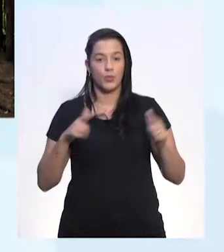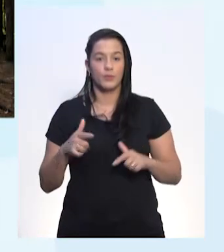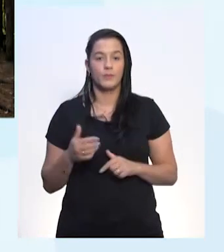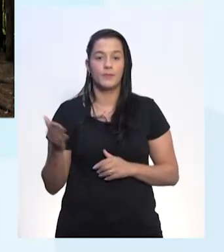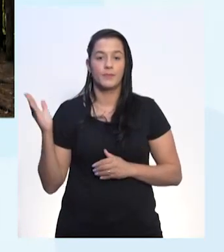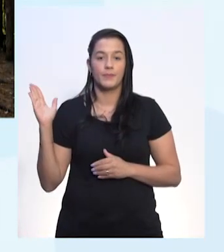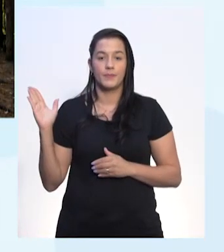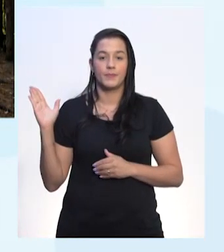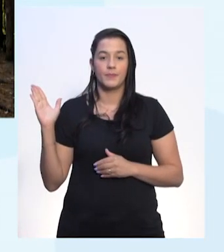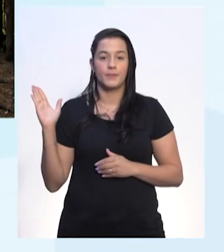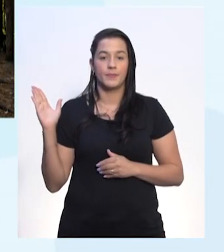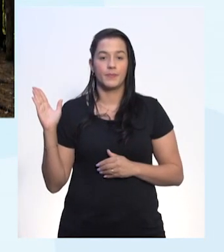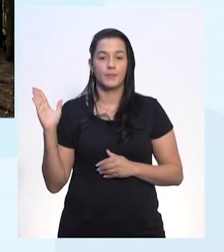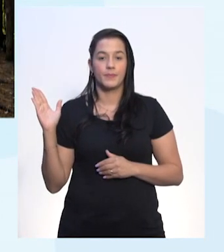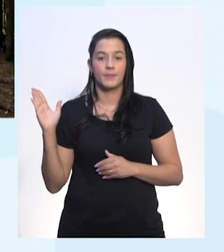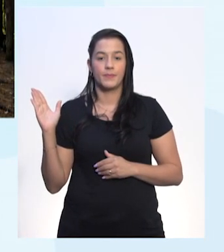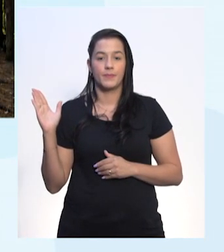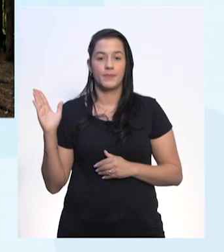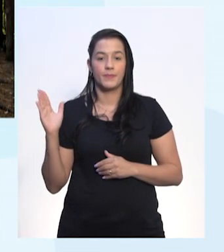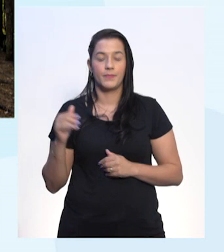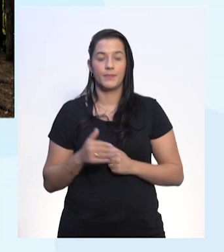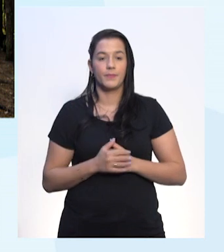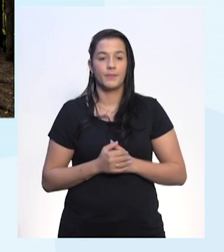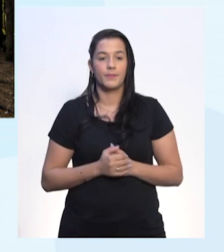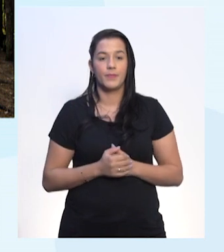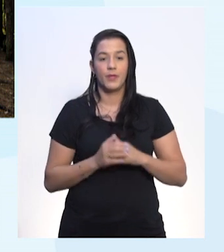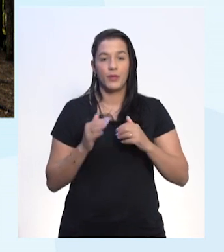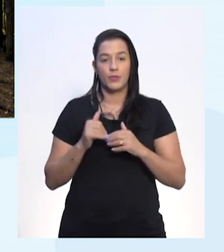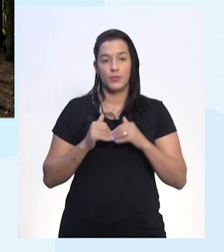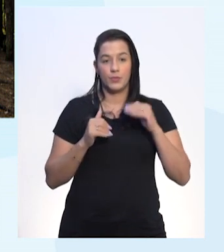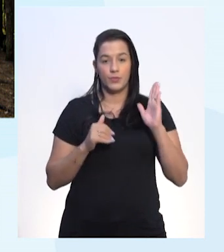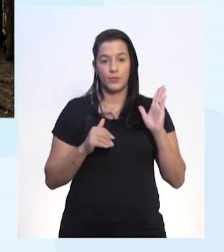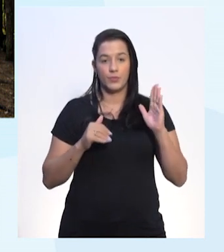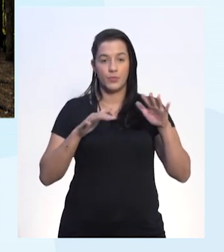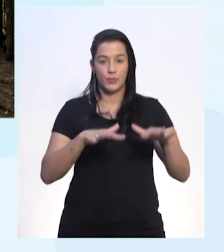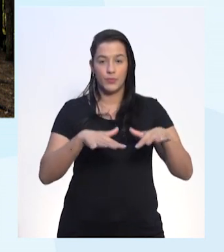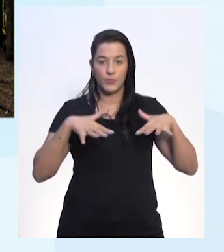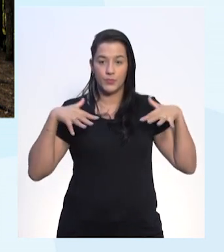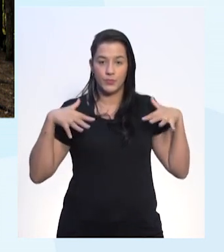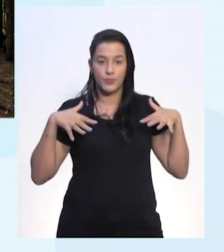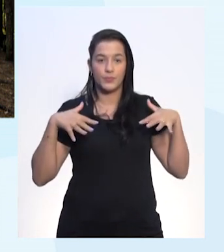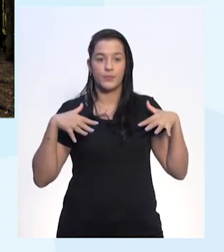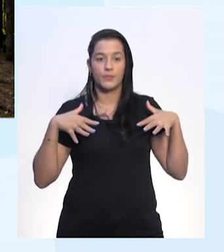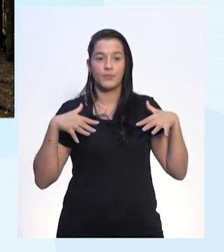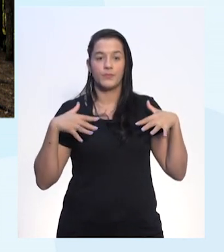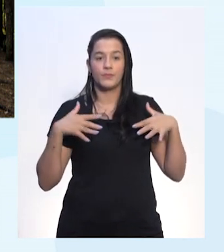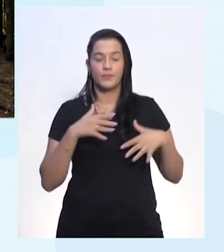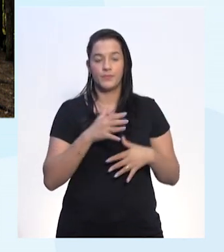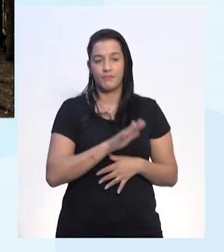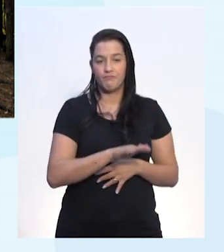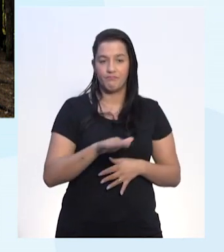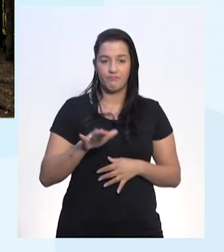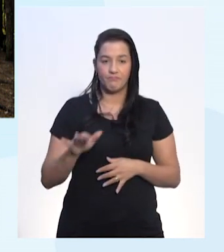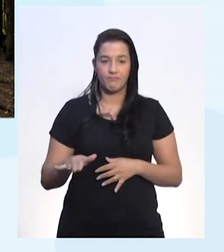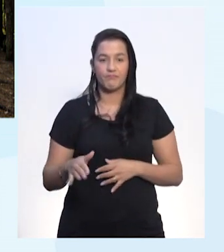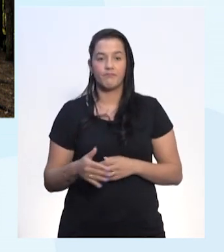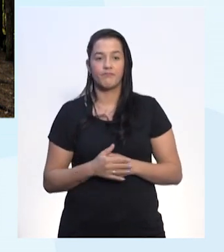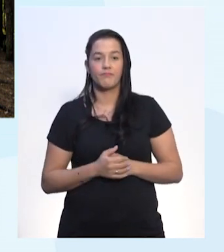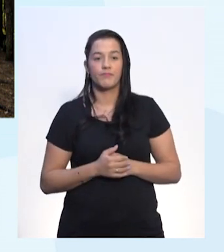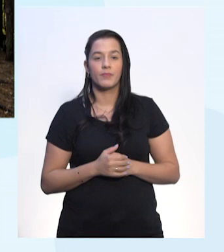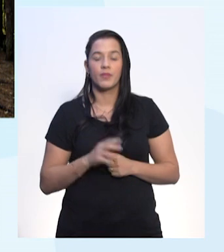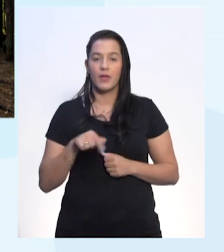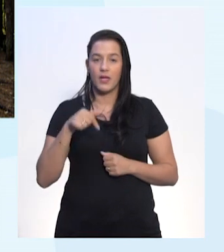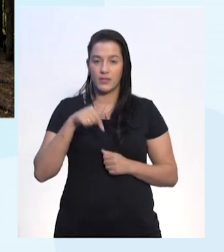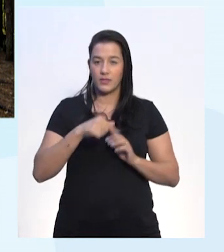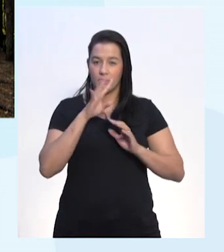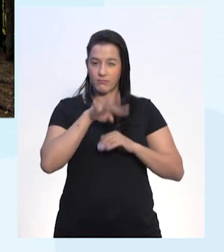práticas. Então, olha só, vocês têm de um lado um ginásio, não é, Juliana? E aí, falaram aqui de